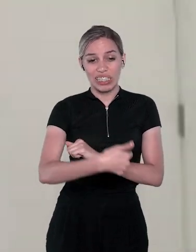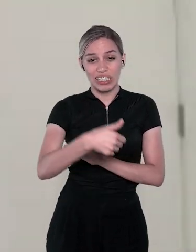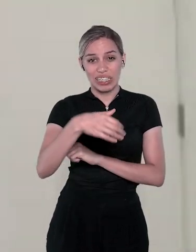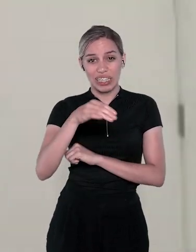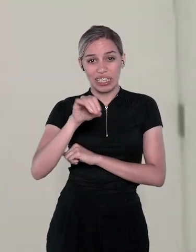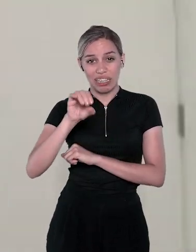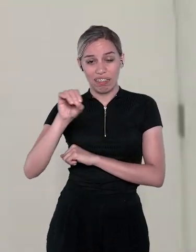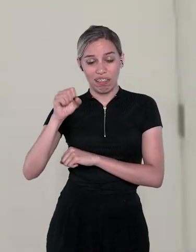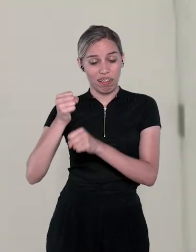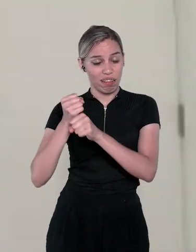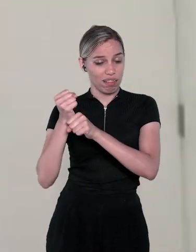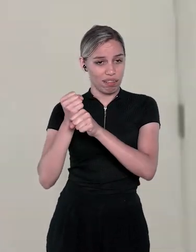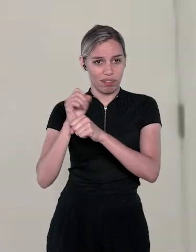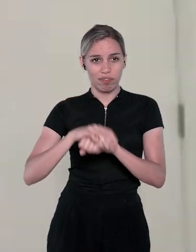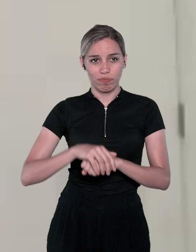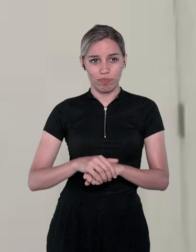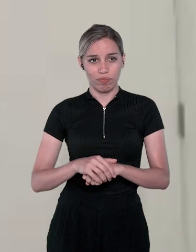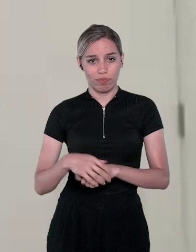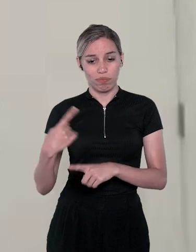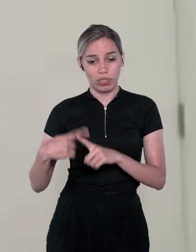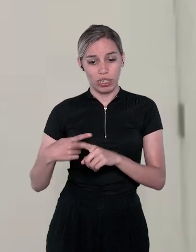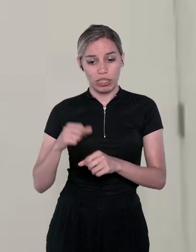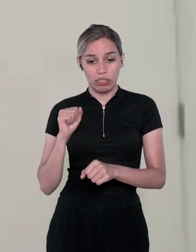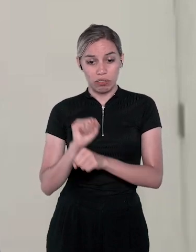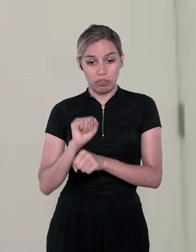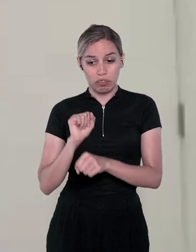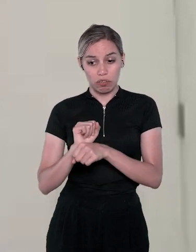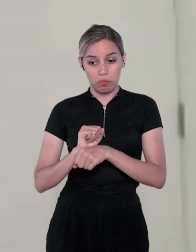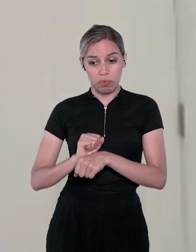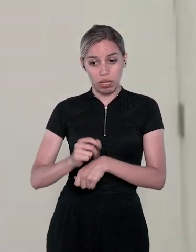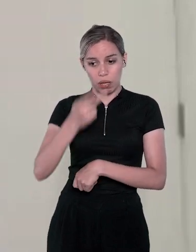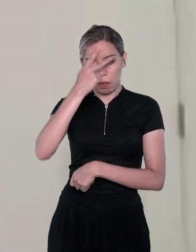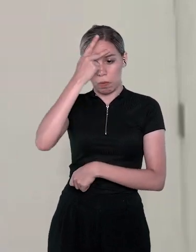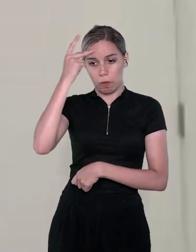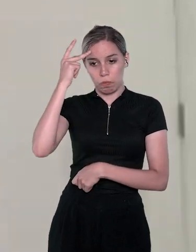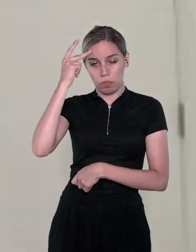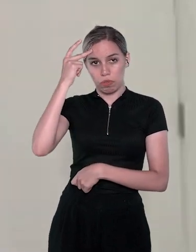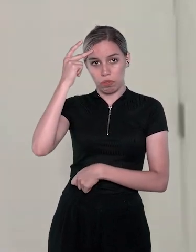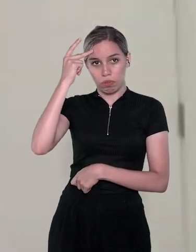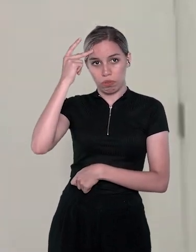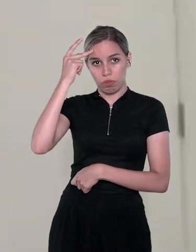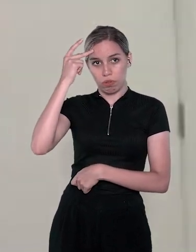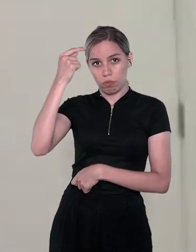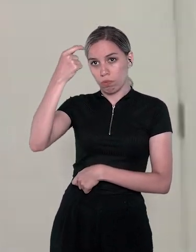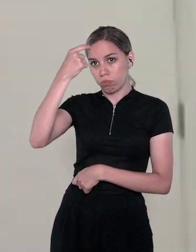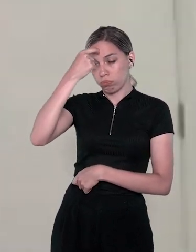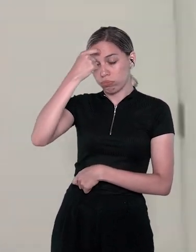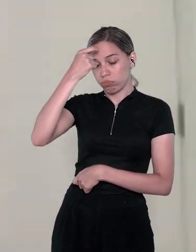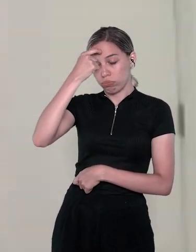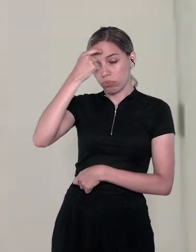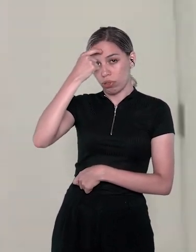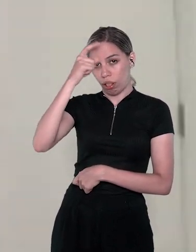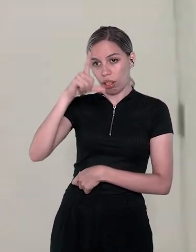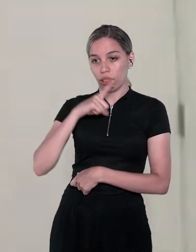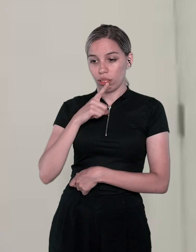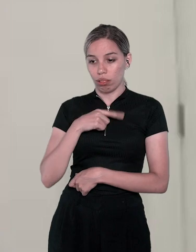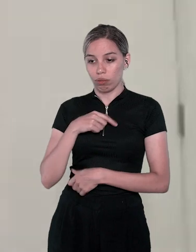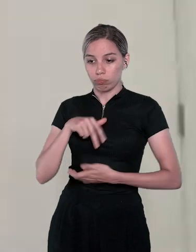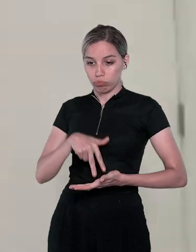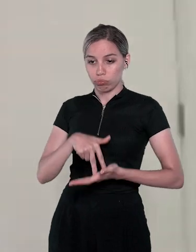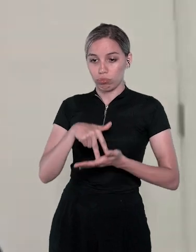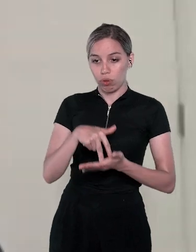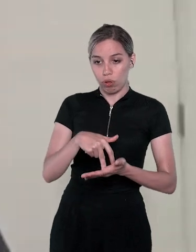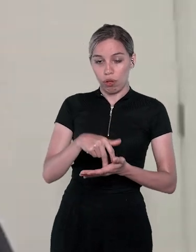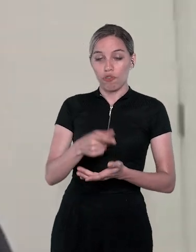porque supõe, kantianamente, um sujeito racional, que Claro. teria liberdade, autonomia, vontade,